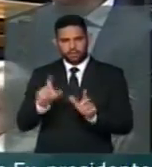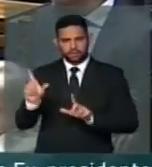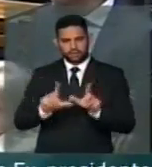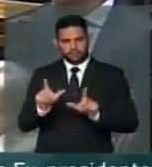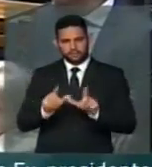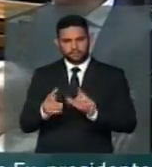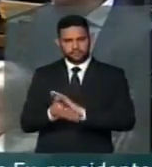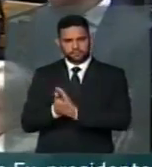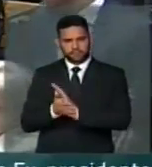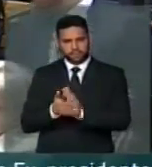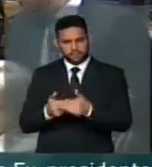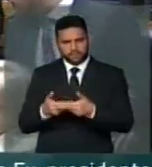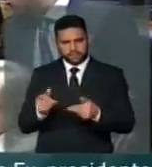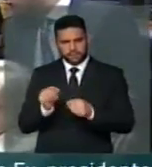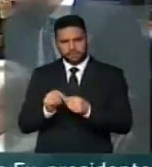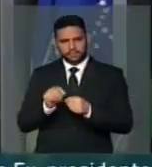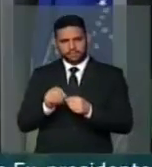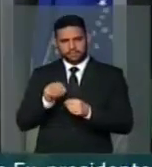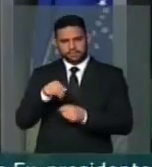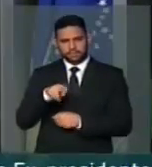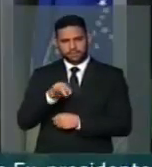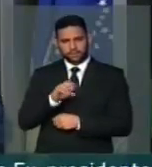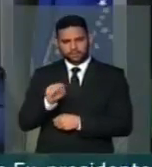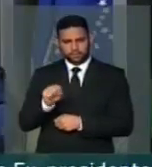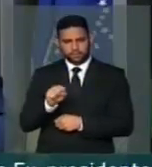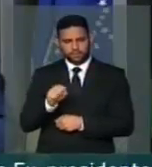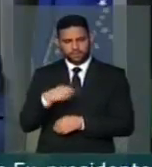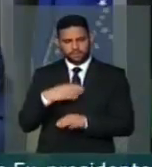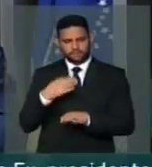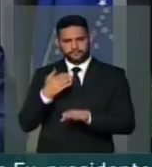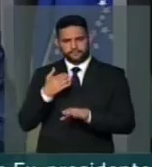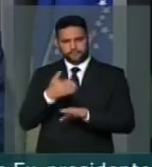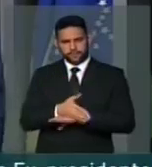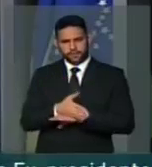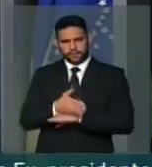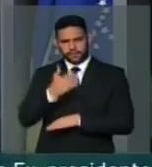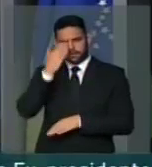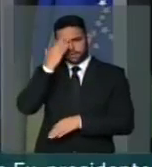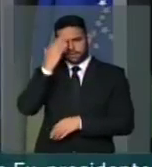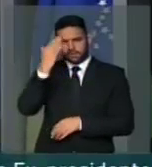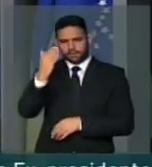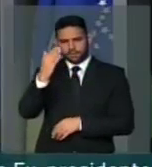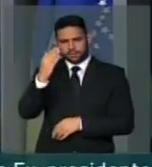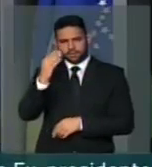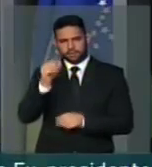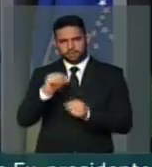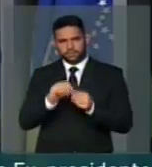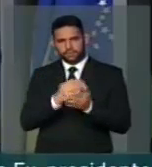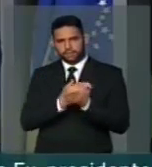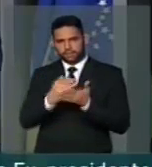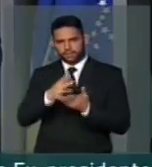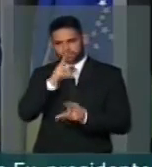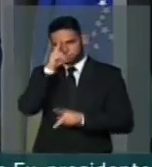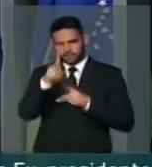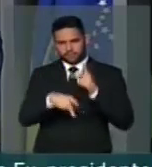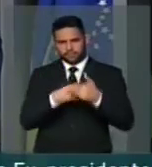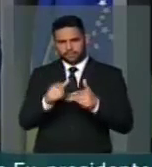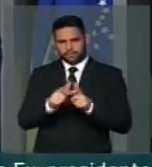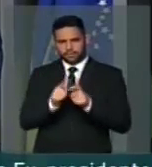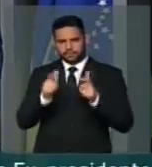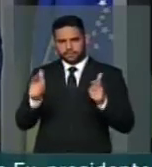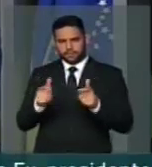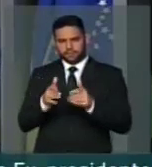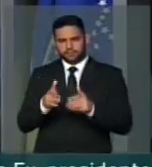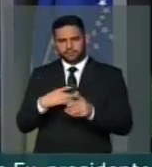do preconceito do centro-sul do país e foi lá agradecer às suas origens, ao seu povo, o tamanho da